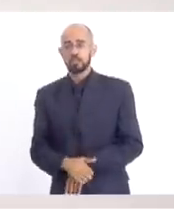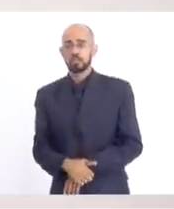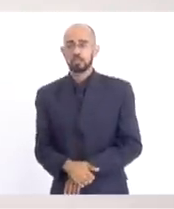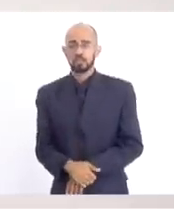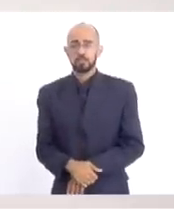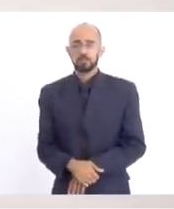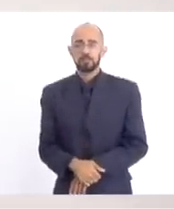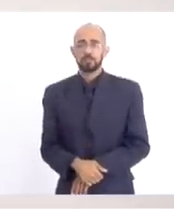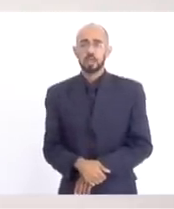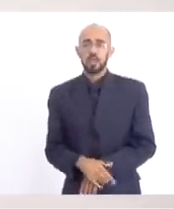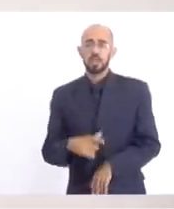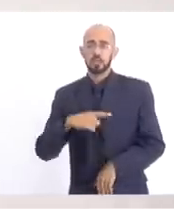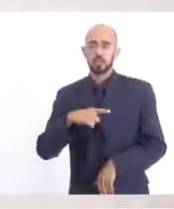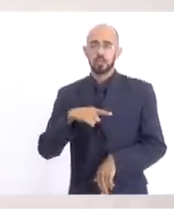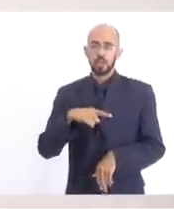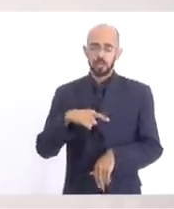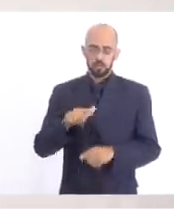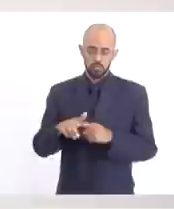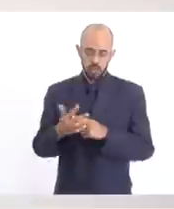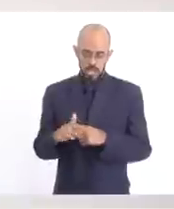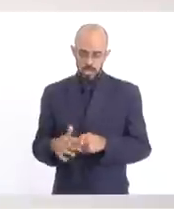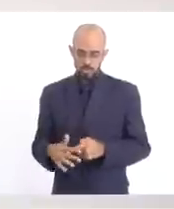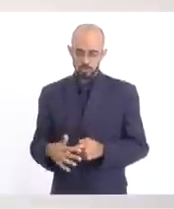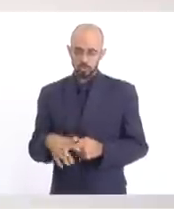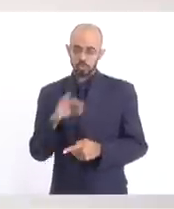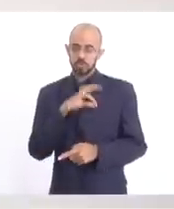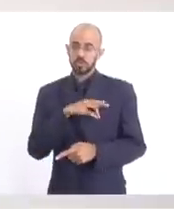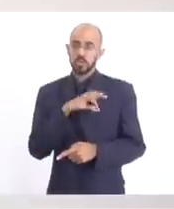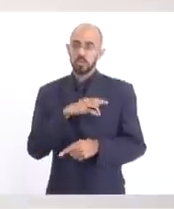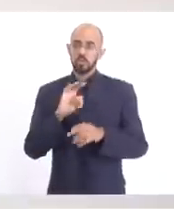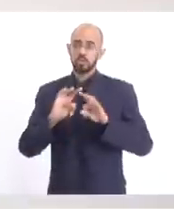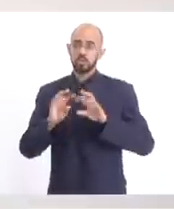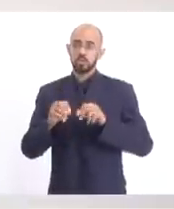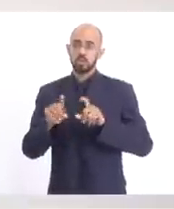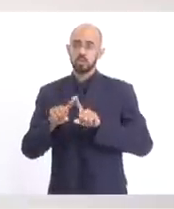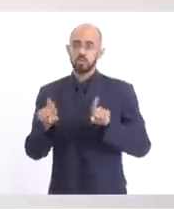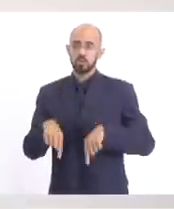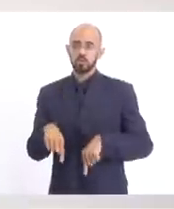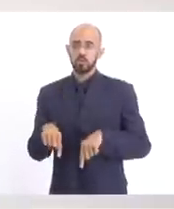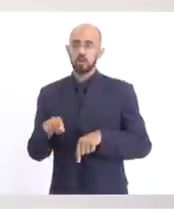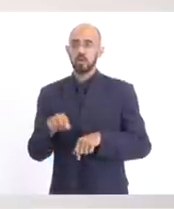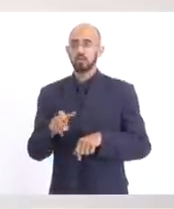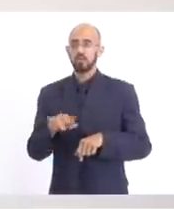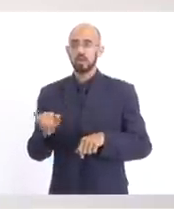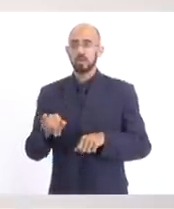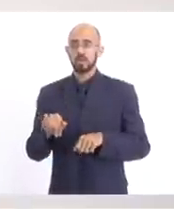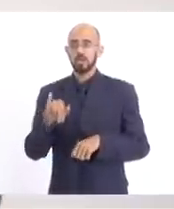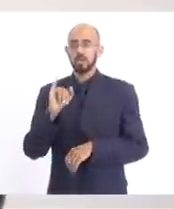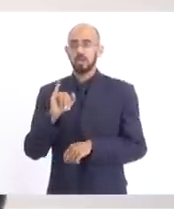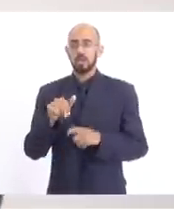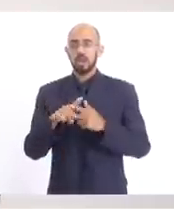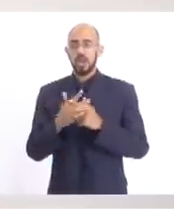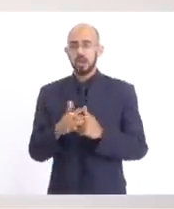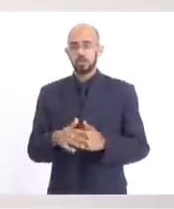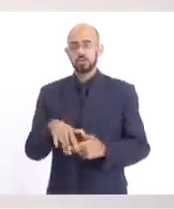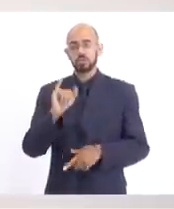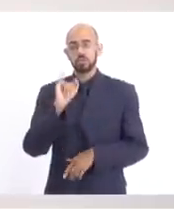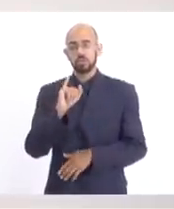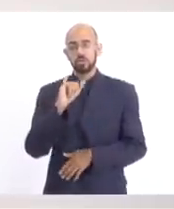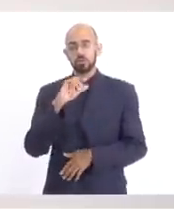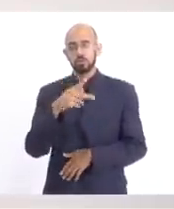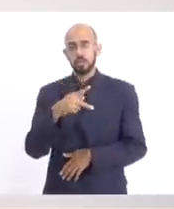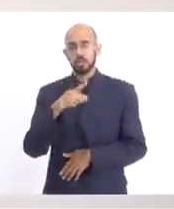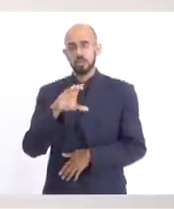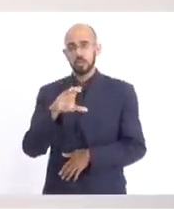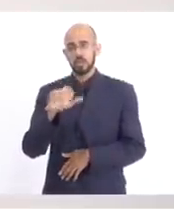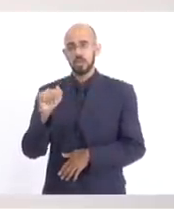Houve aumento, sancionou o reajuste, todos os servidores terão reajuste sob IPCA, inclusive os militares,